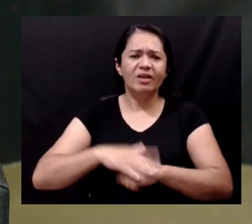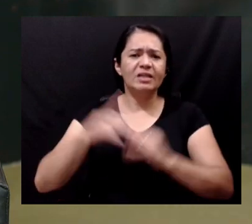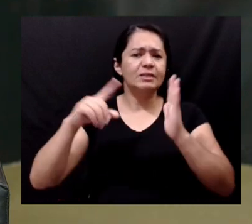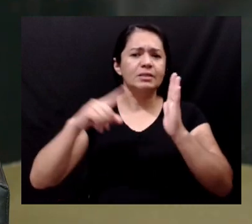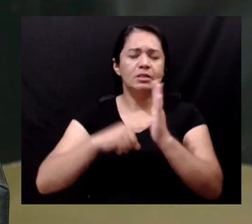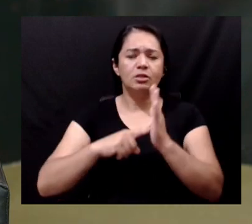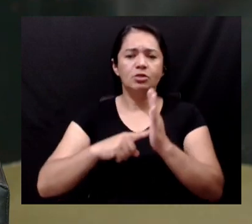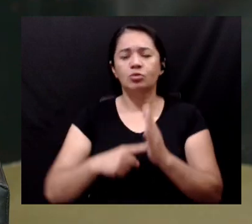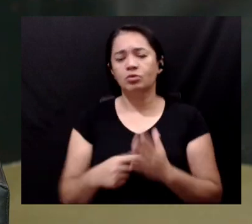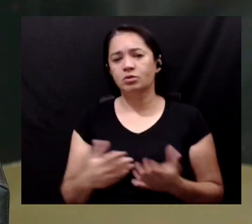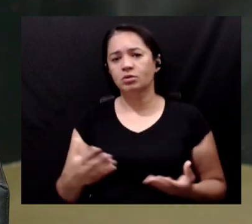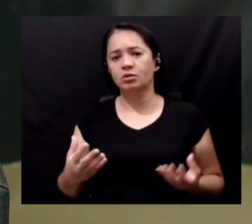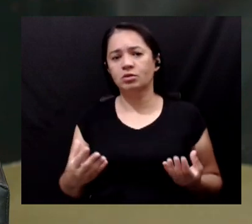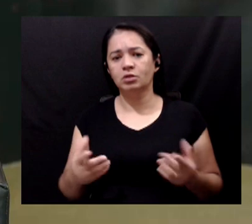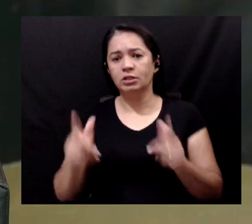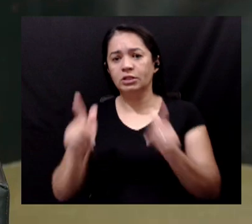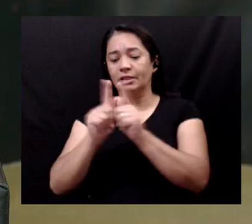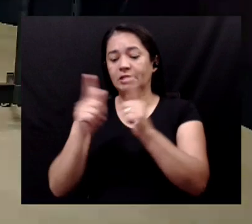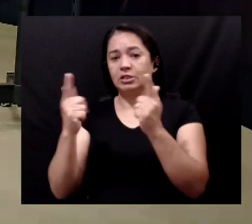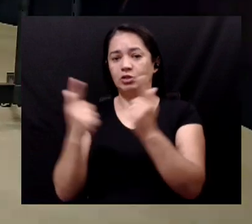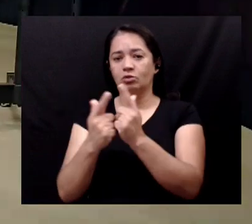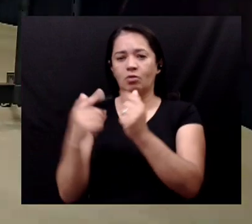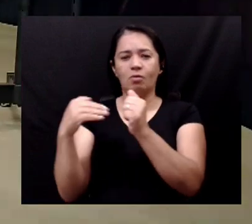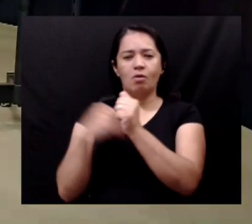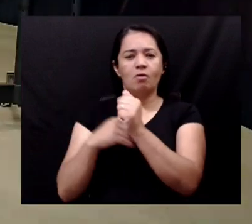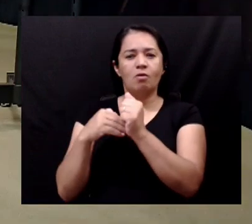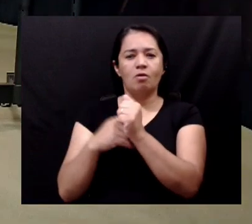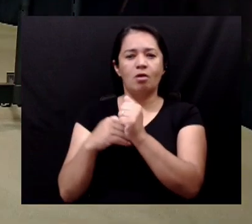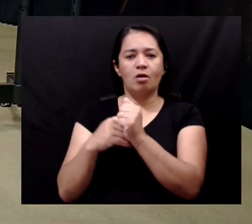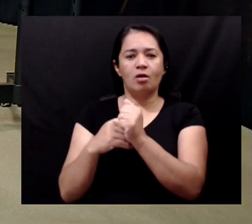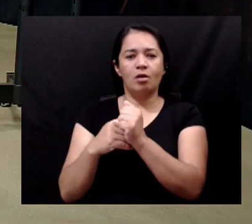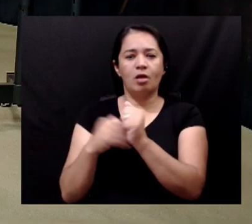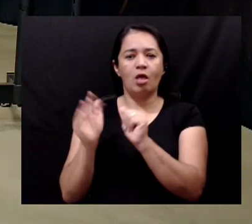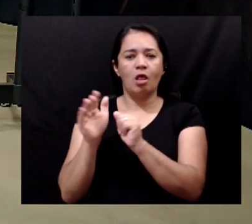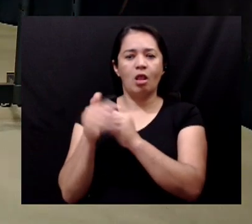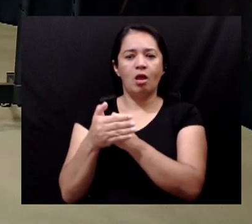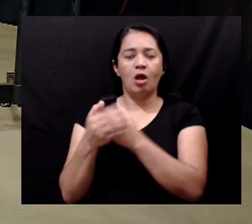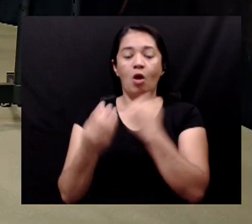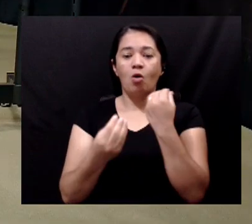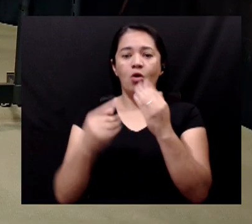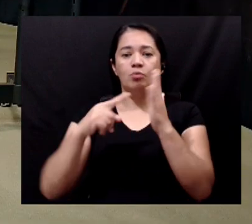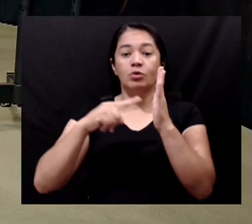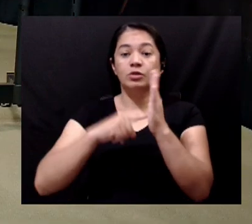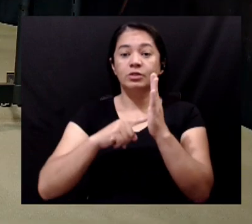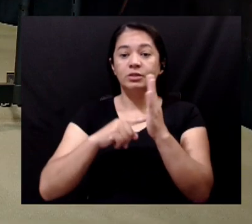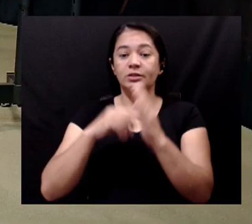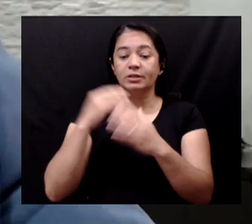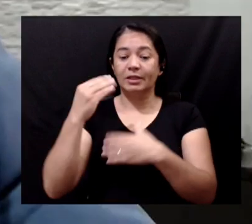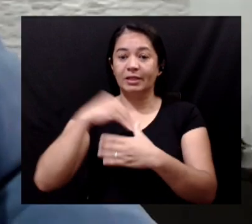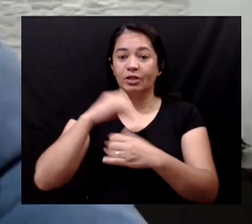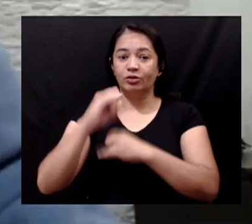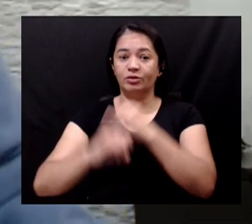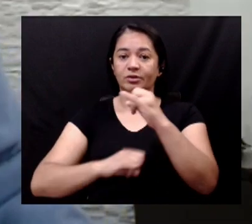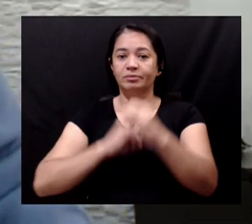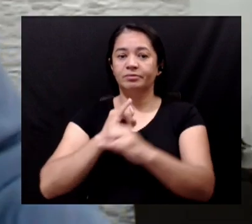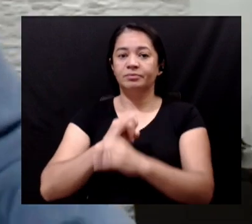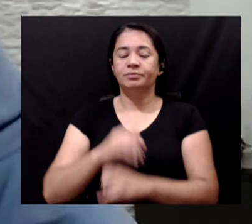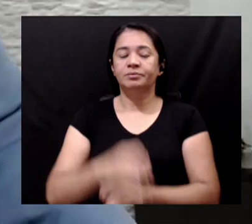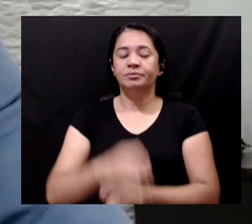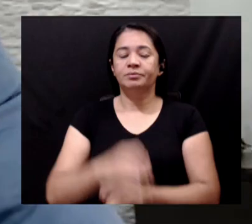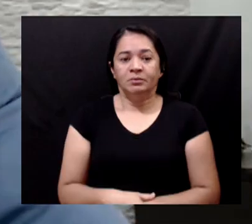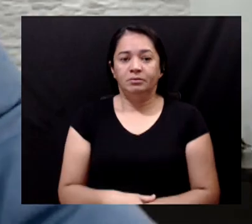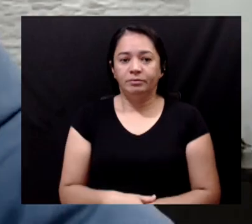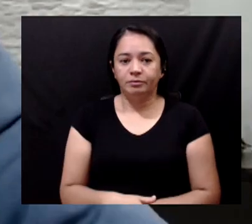desses grupos secretos? Como é que a gente denuncia na internet isso, doutor? Perfeito. Normalmente, as